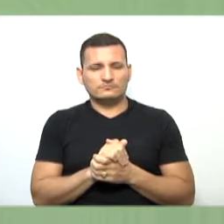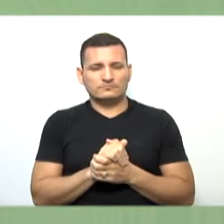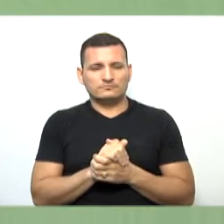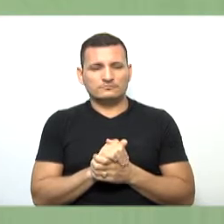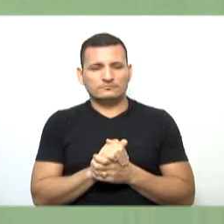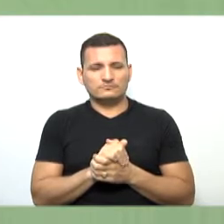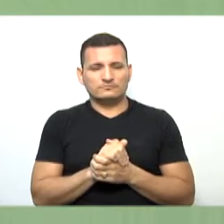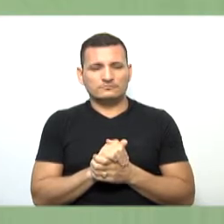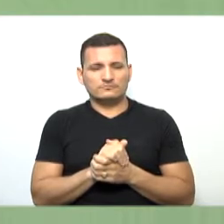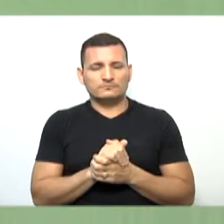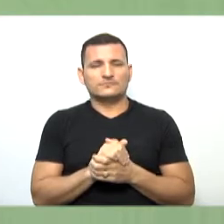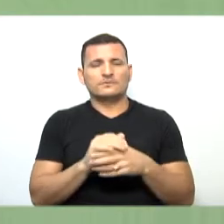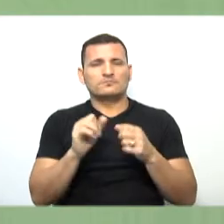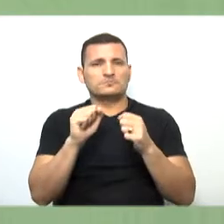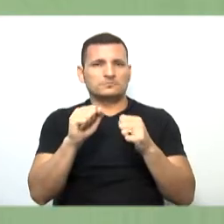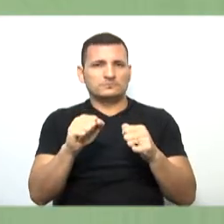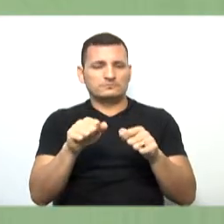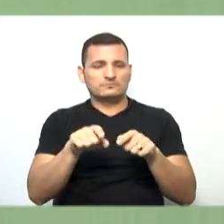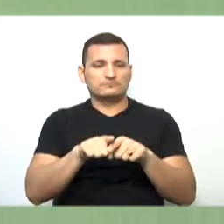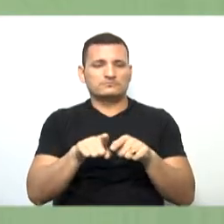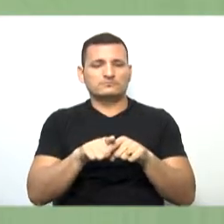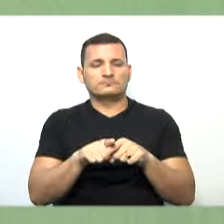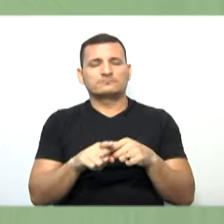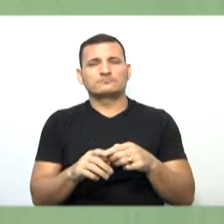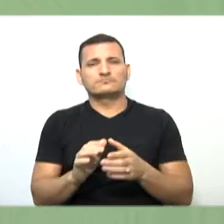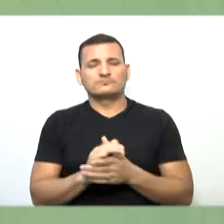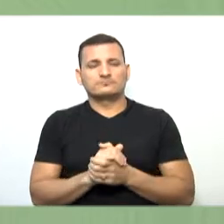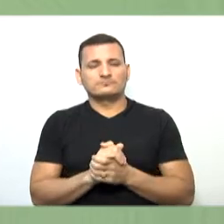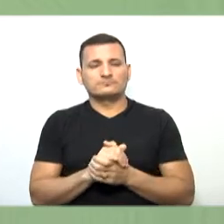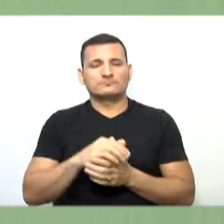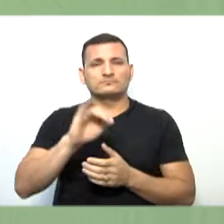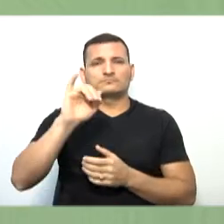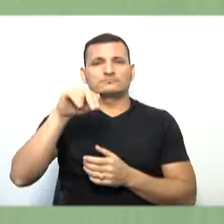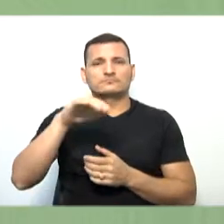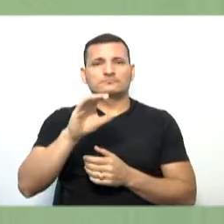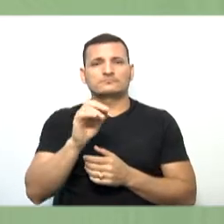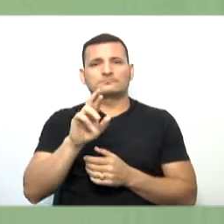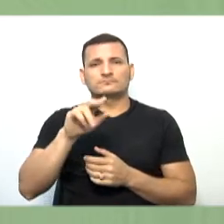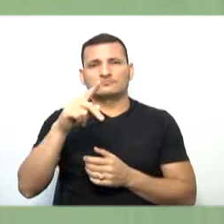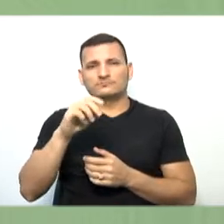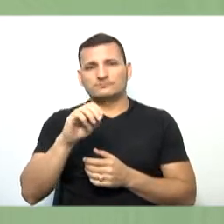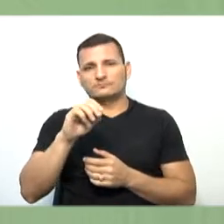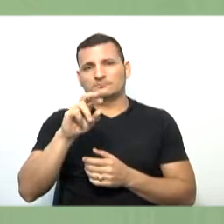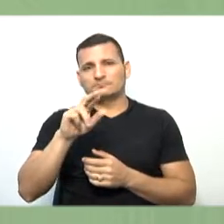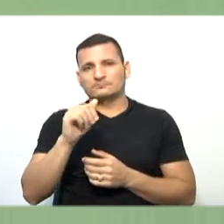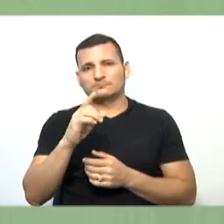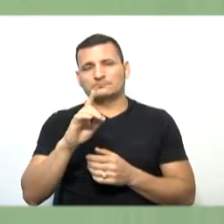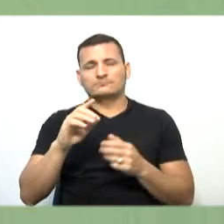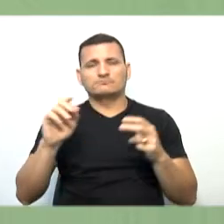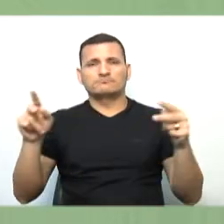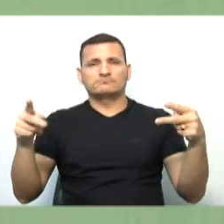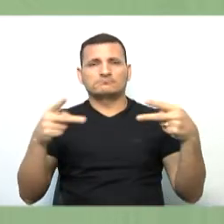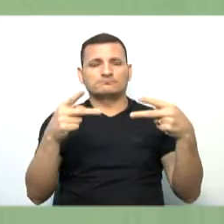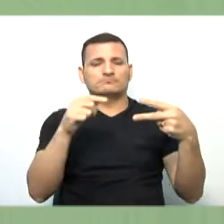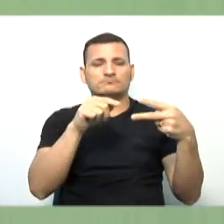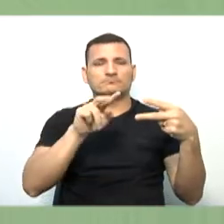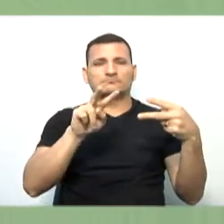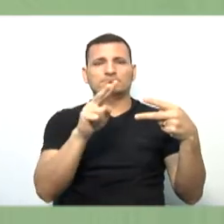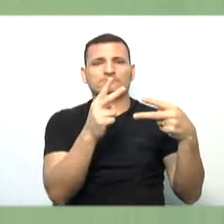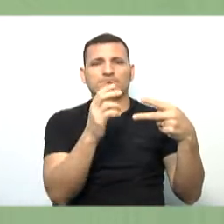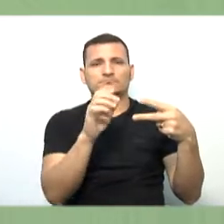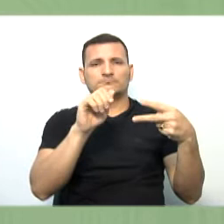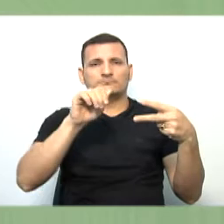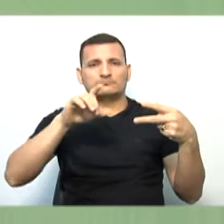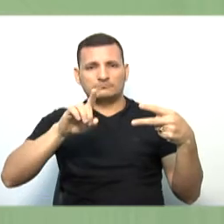básico. Pode ser incorporado, inserir diretamente na seção head, que é o cabeçalho da